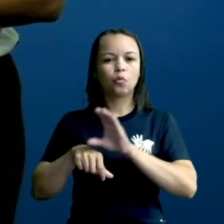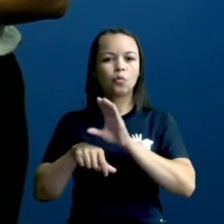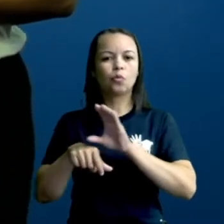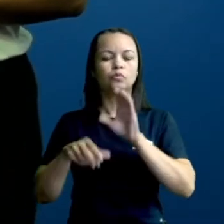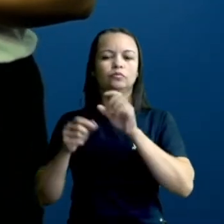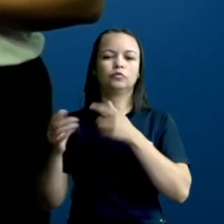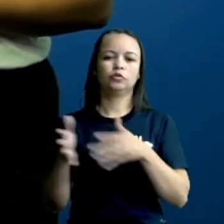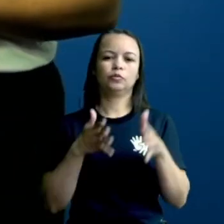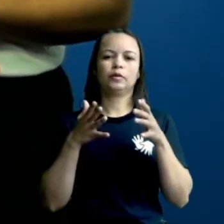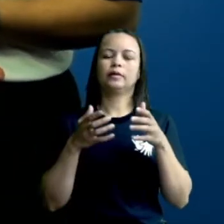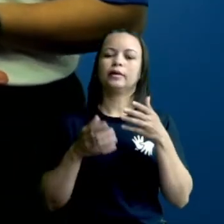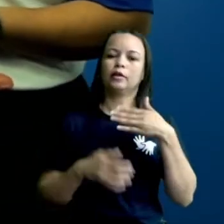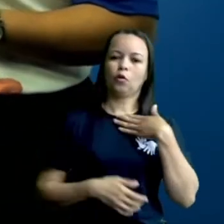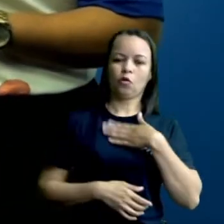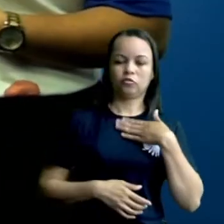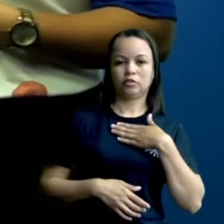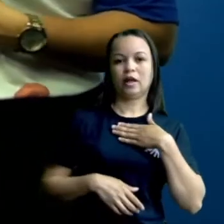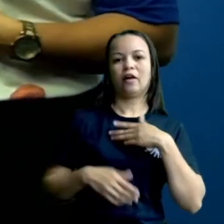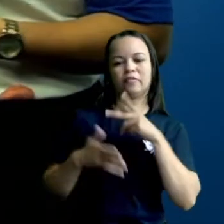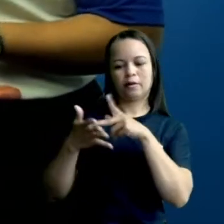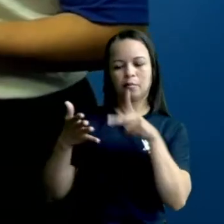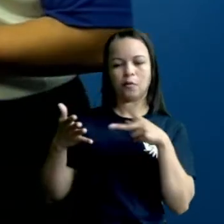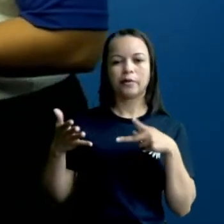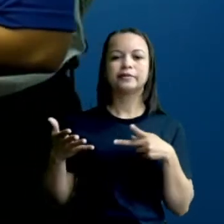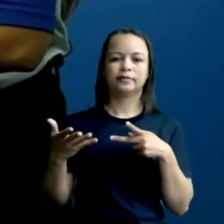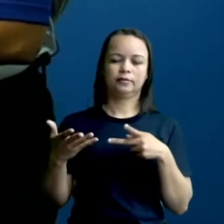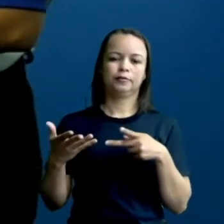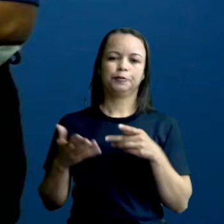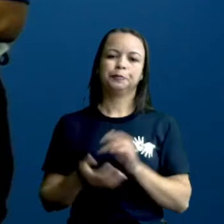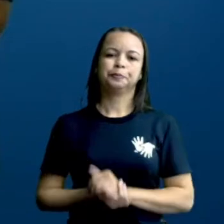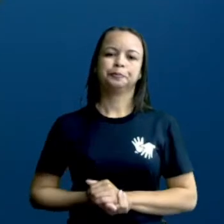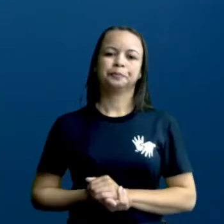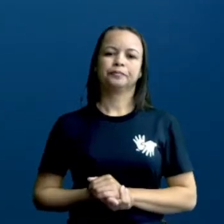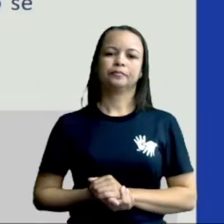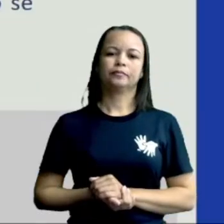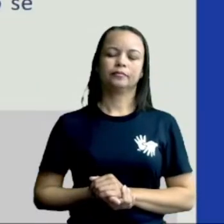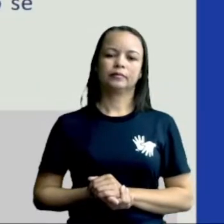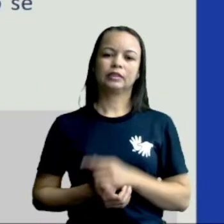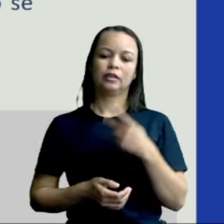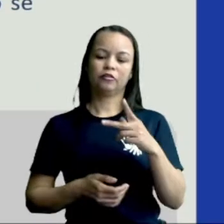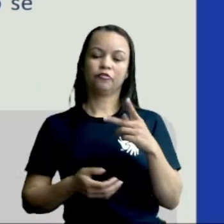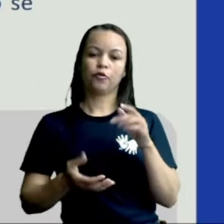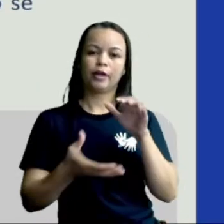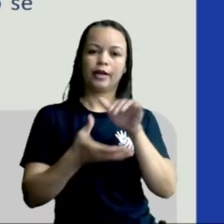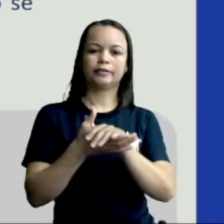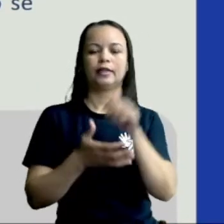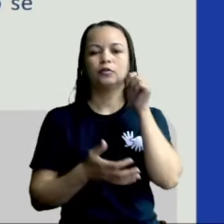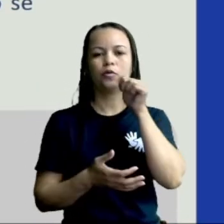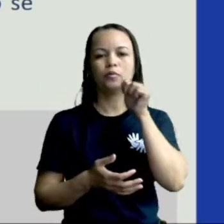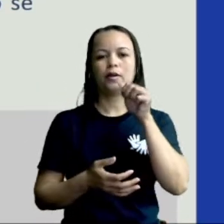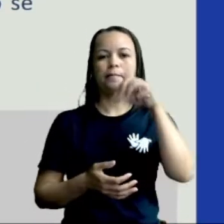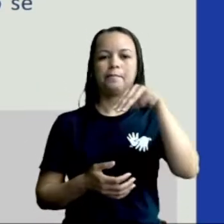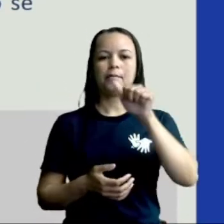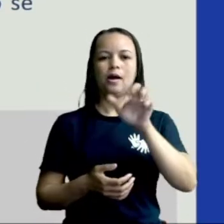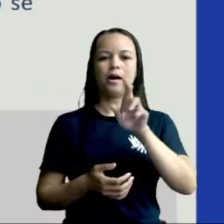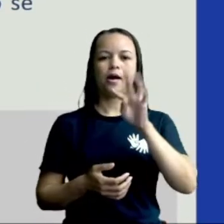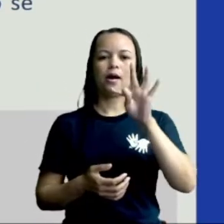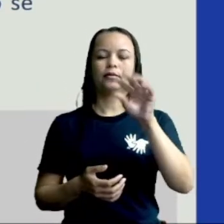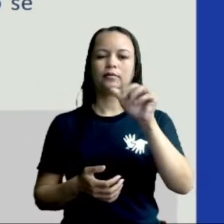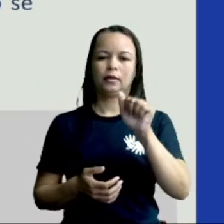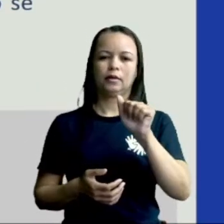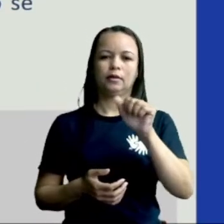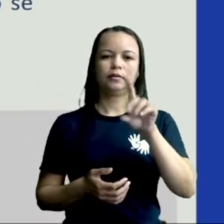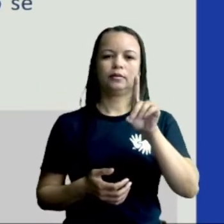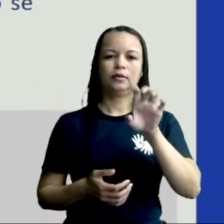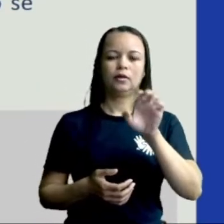hino nada mais é do que uma poesia, que foi escrita por ele, certo? Ele foi casado com Marta de Holanda, que é